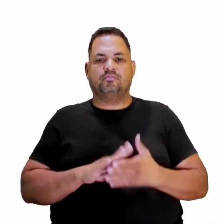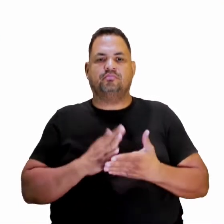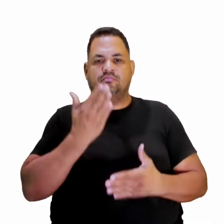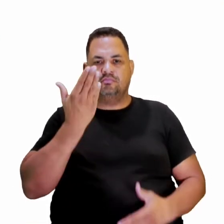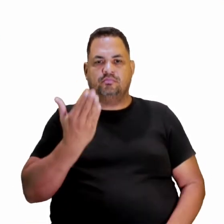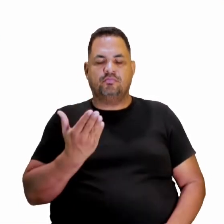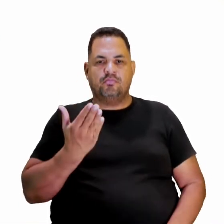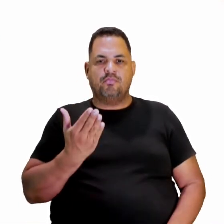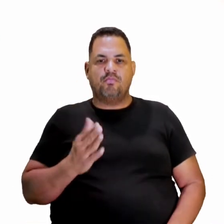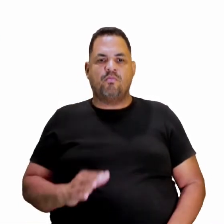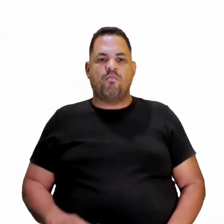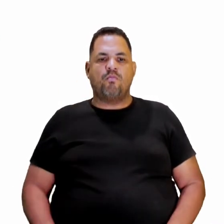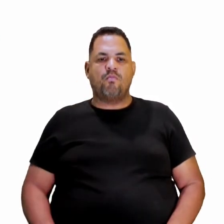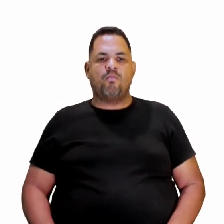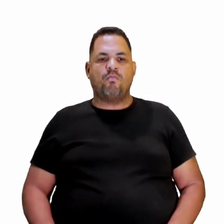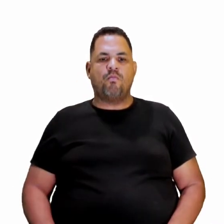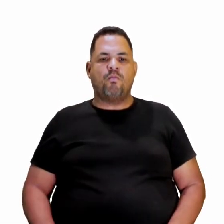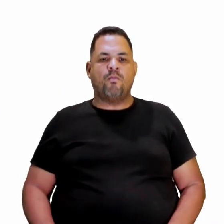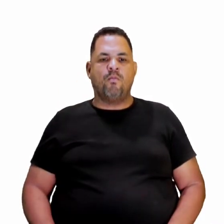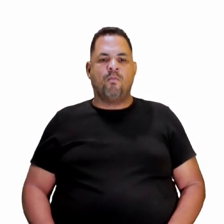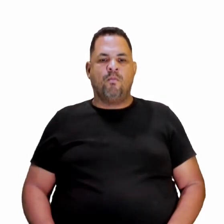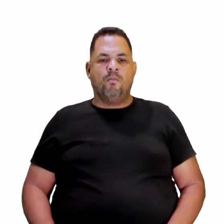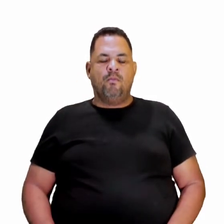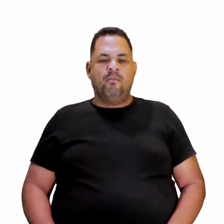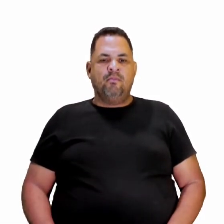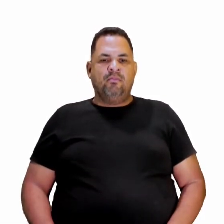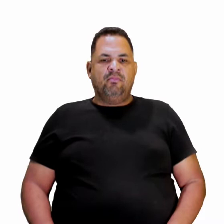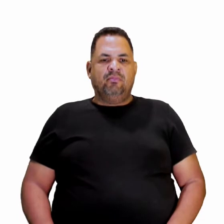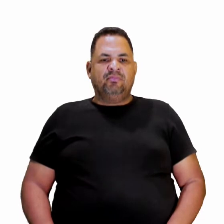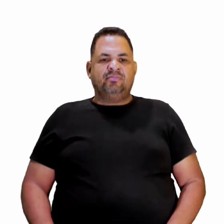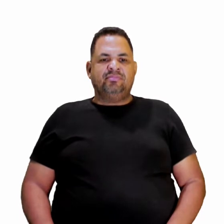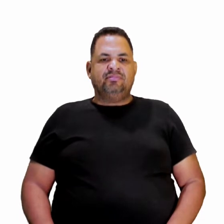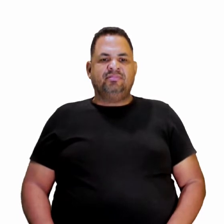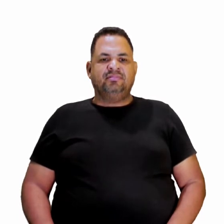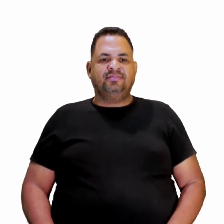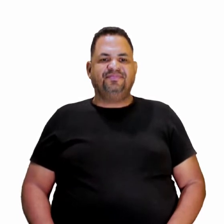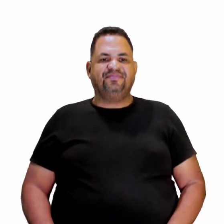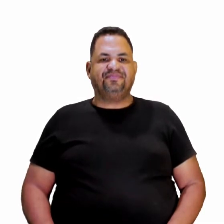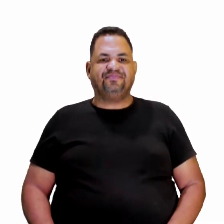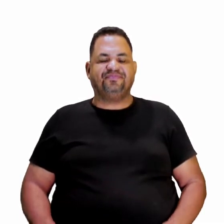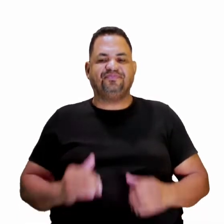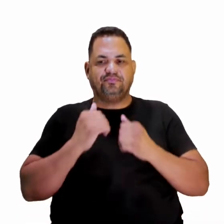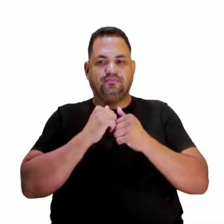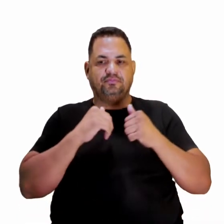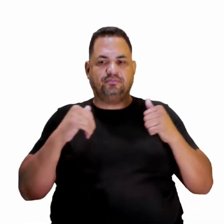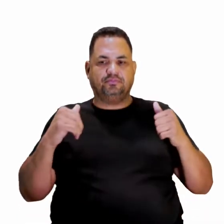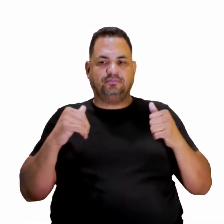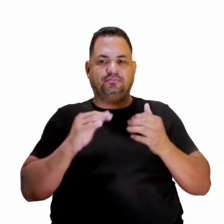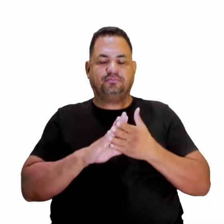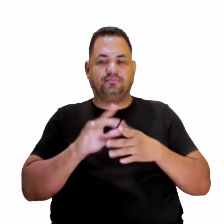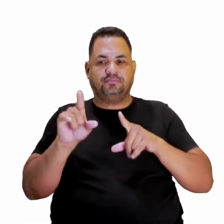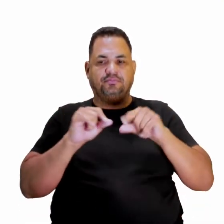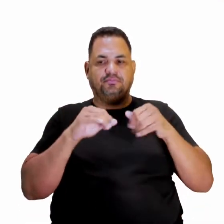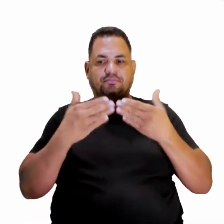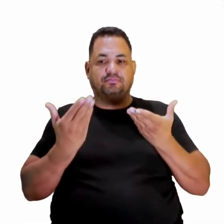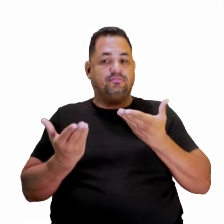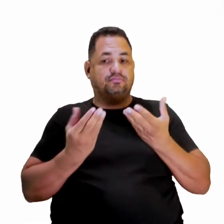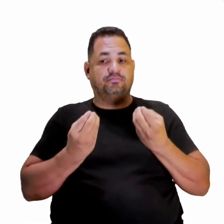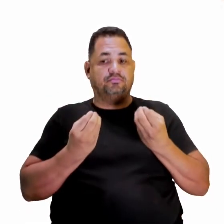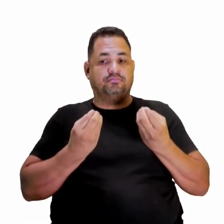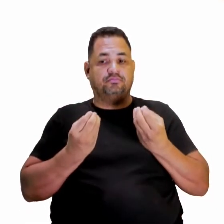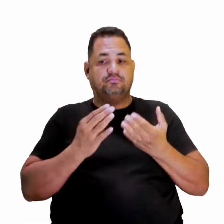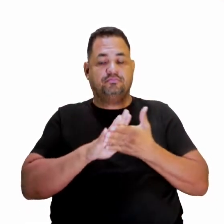assim, na forma contracta, ou ele vem assado, separado. Aí você escolhe como